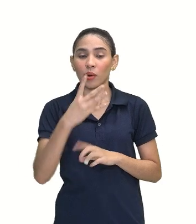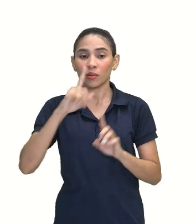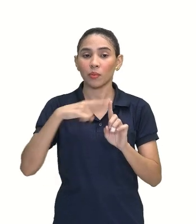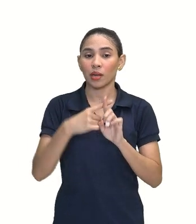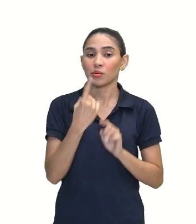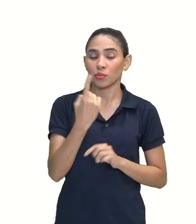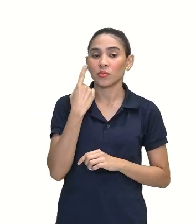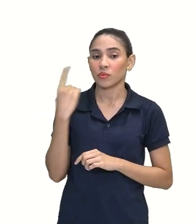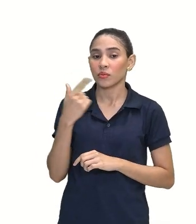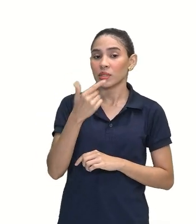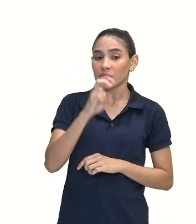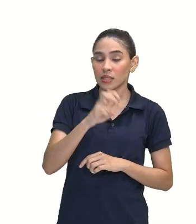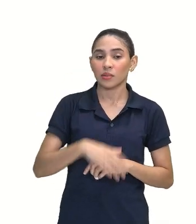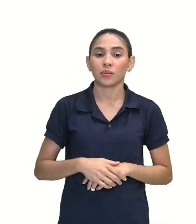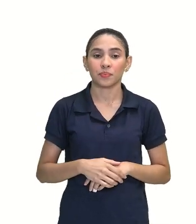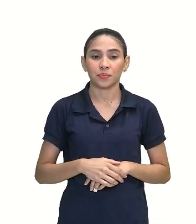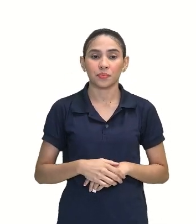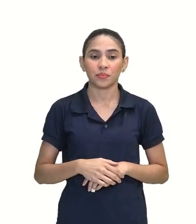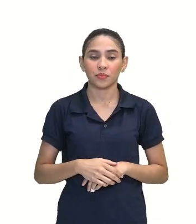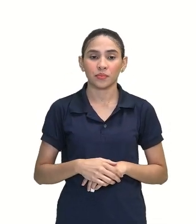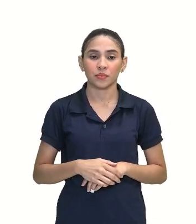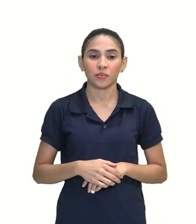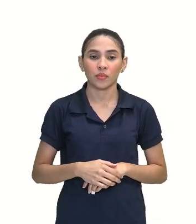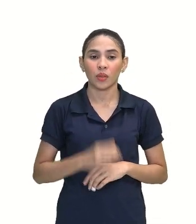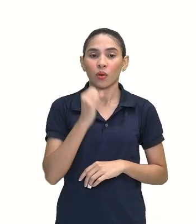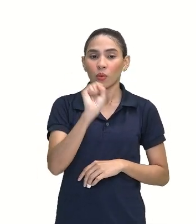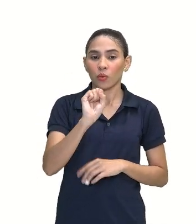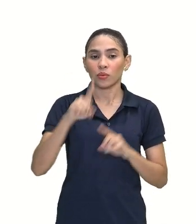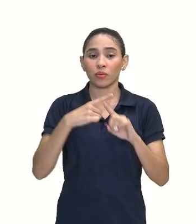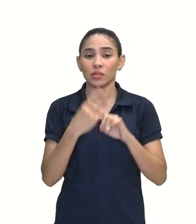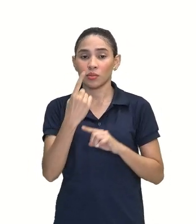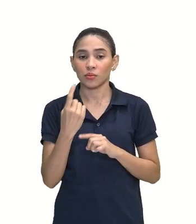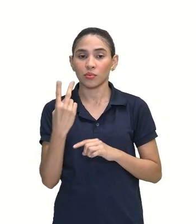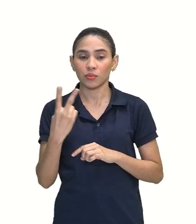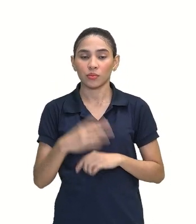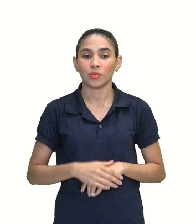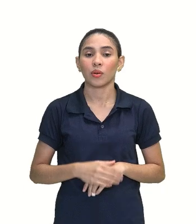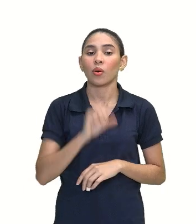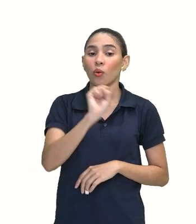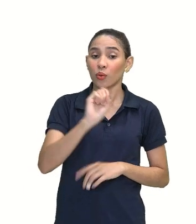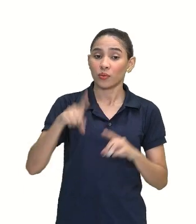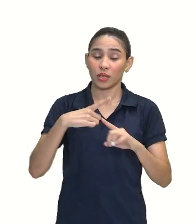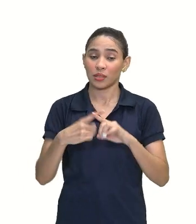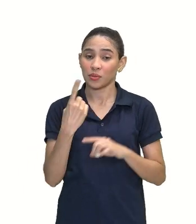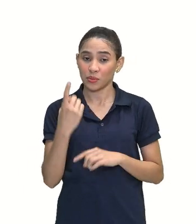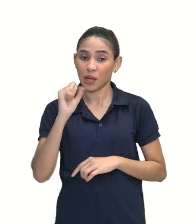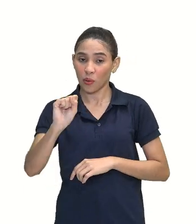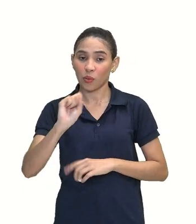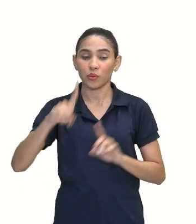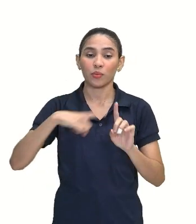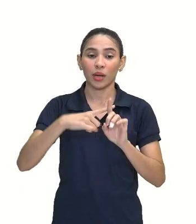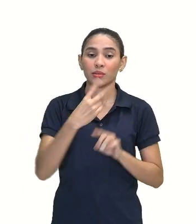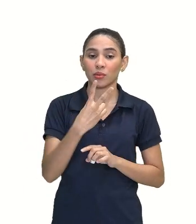de cima, 25, sobe 2 agora. 8 vezes 1 é 2, aliás, 8 vezes 1 é 8, somado com